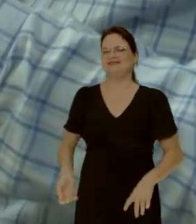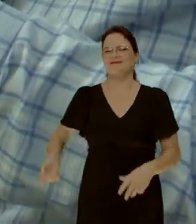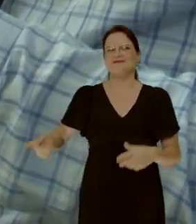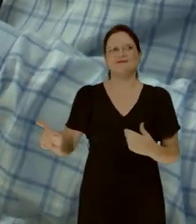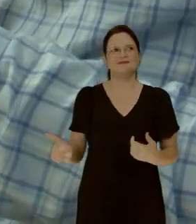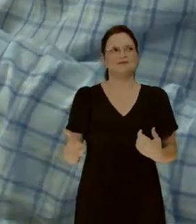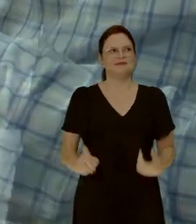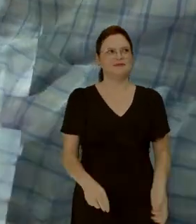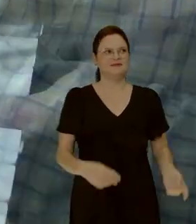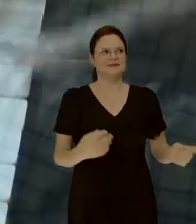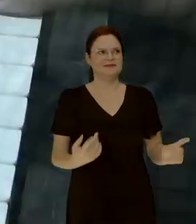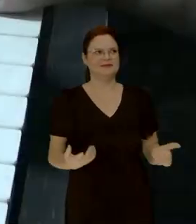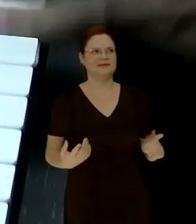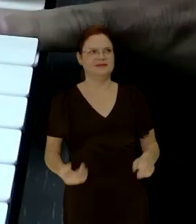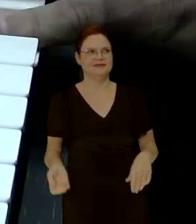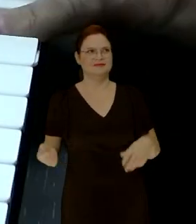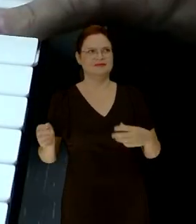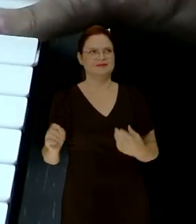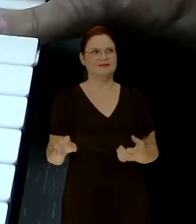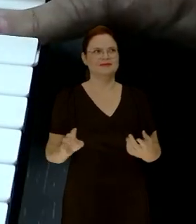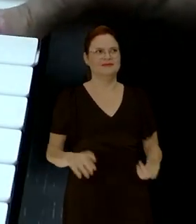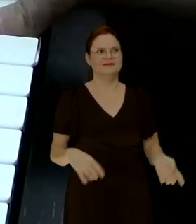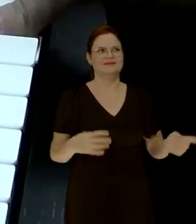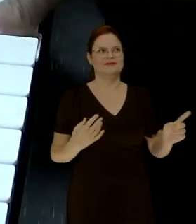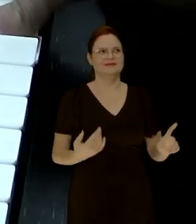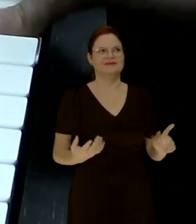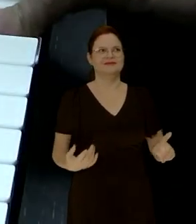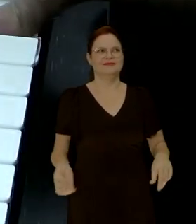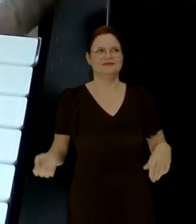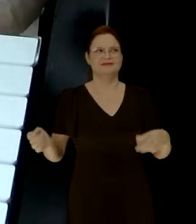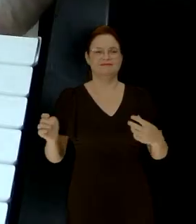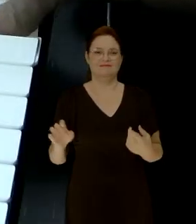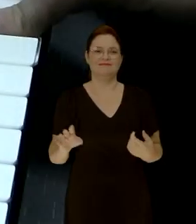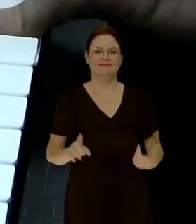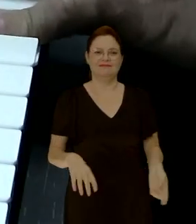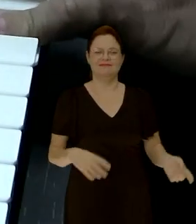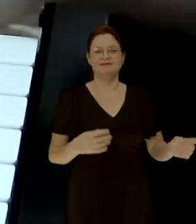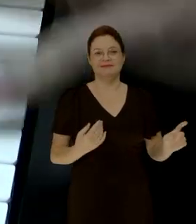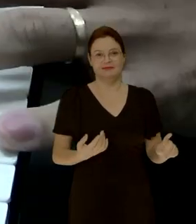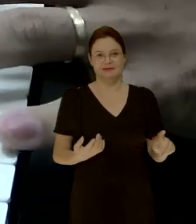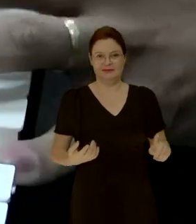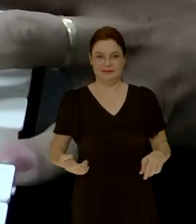mandar. O profeta Deus se